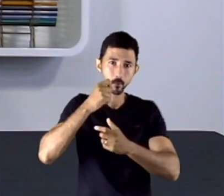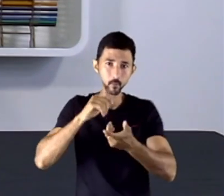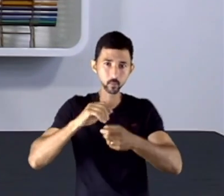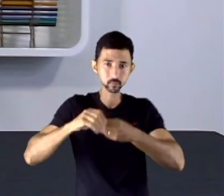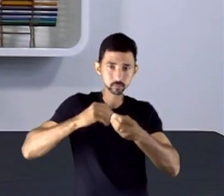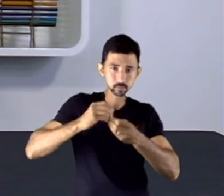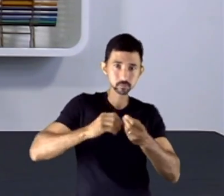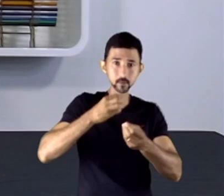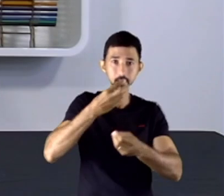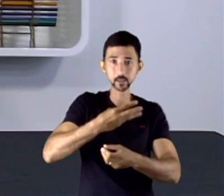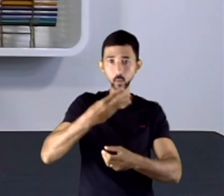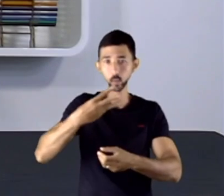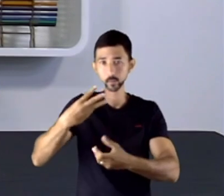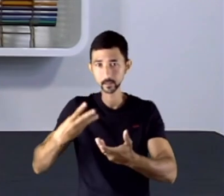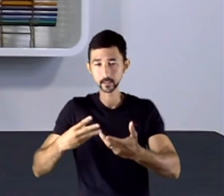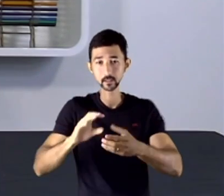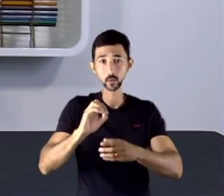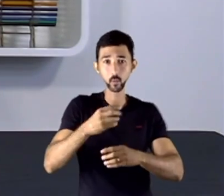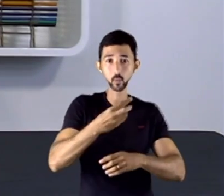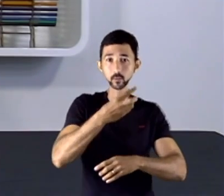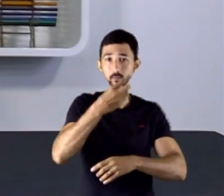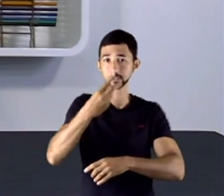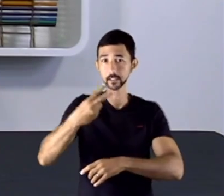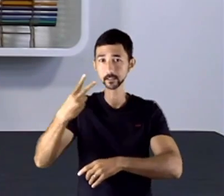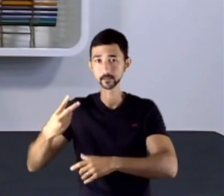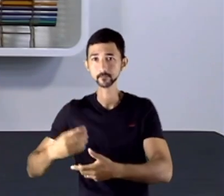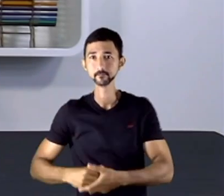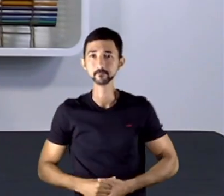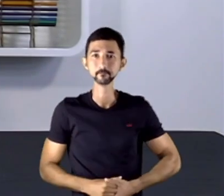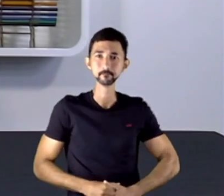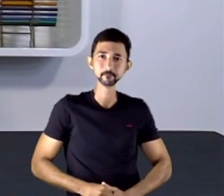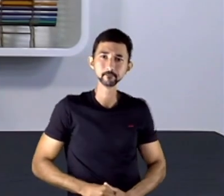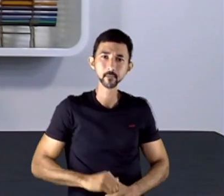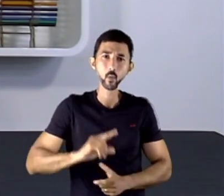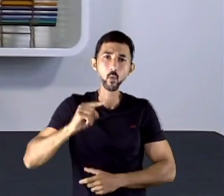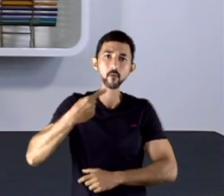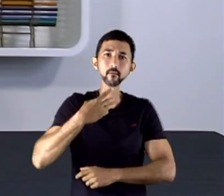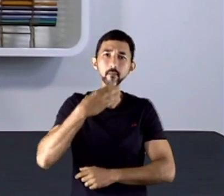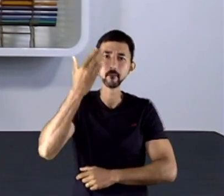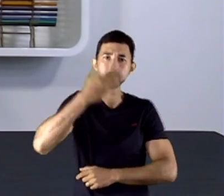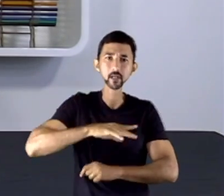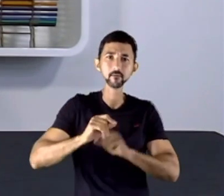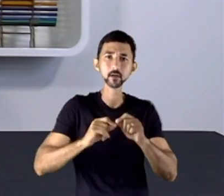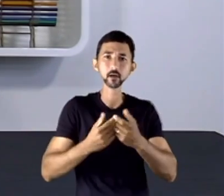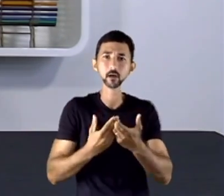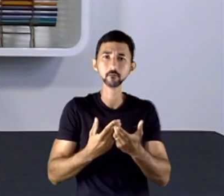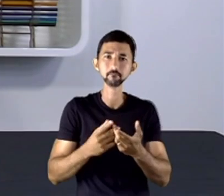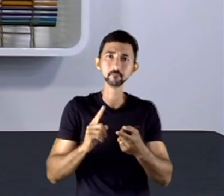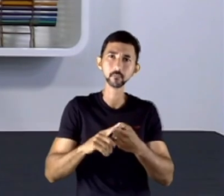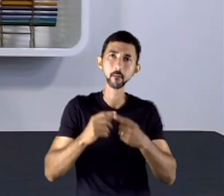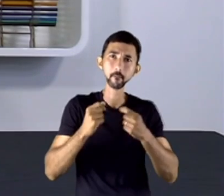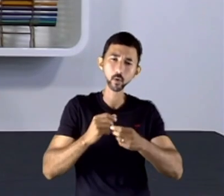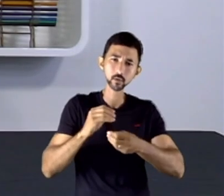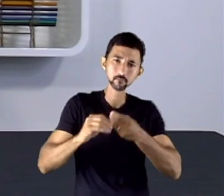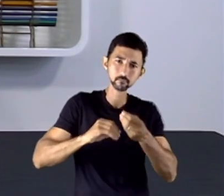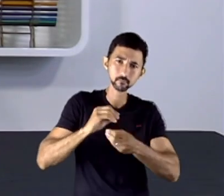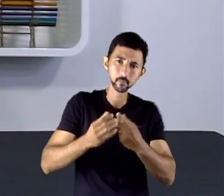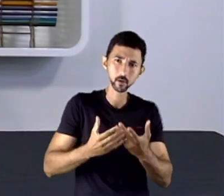2 ou de 3 em 3 sem problema, tá? Agora nós vamos verificar para ver se ele pode